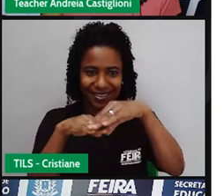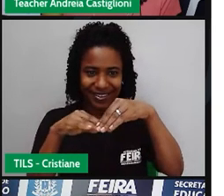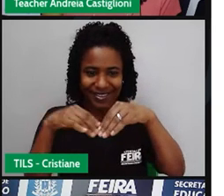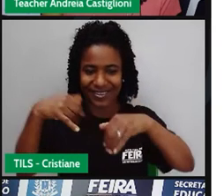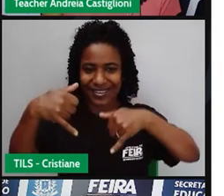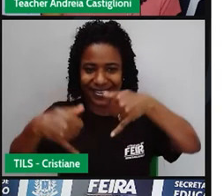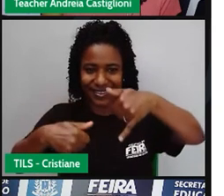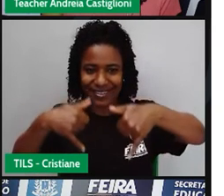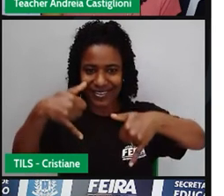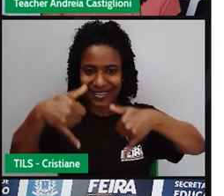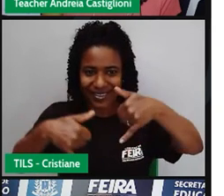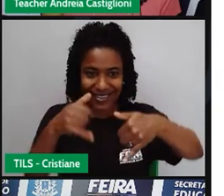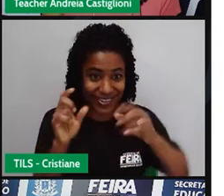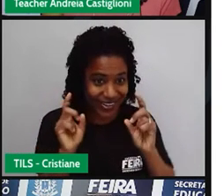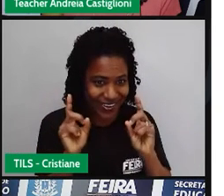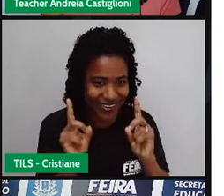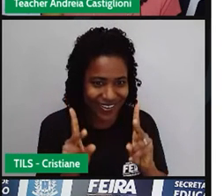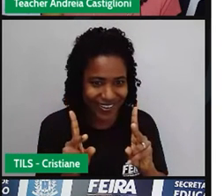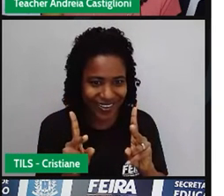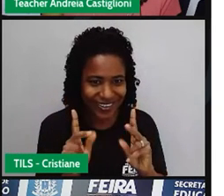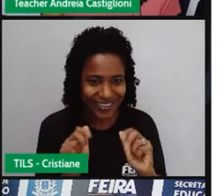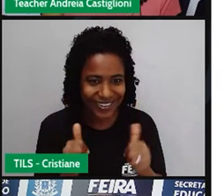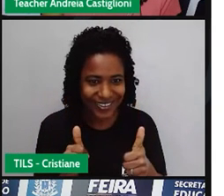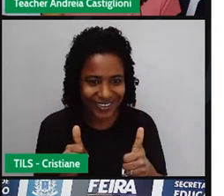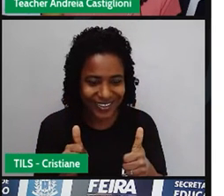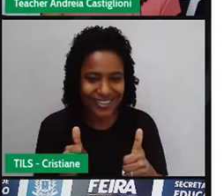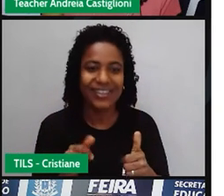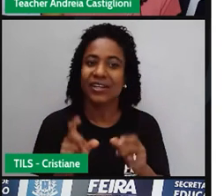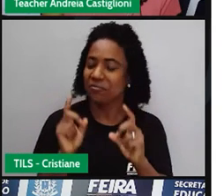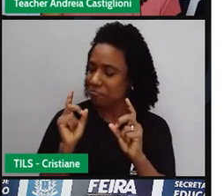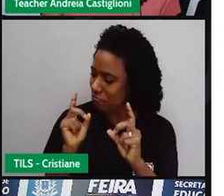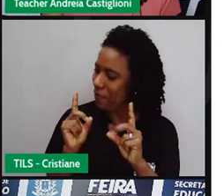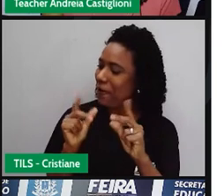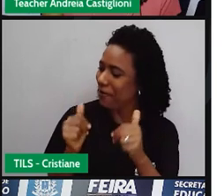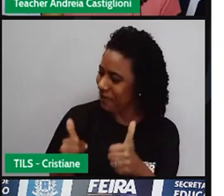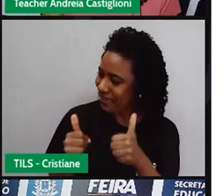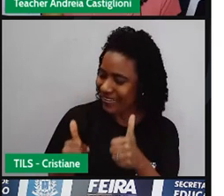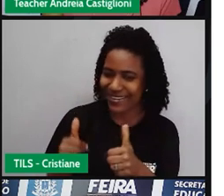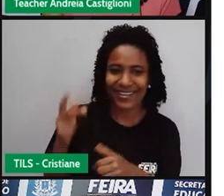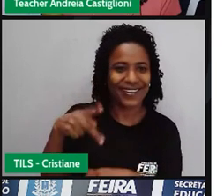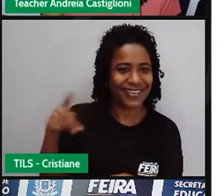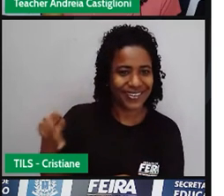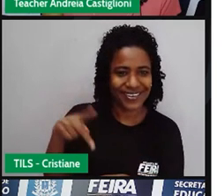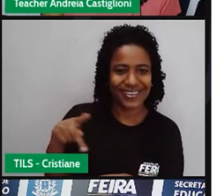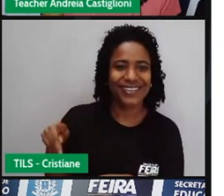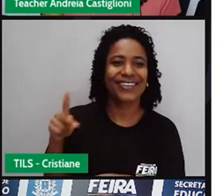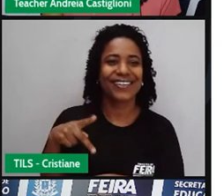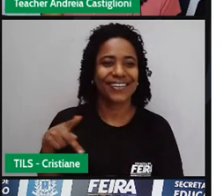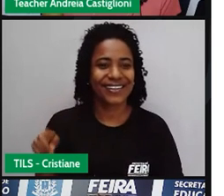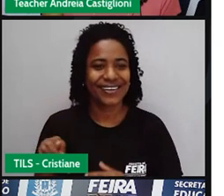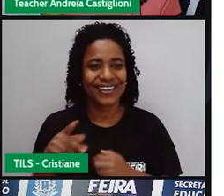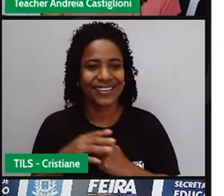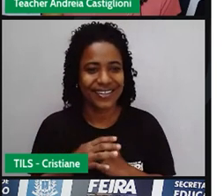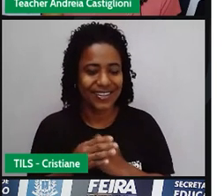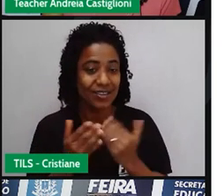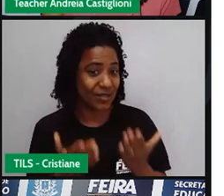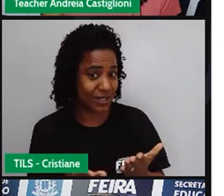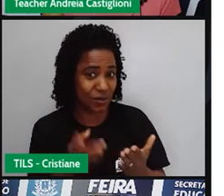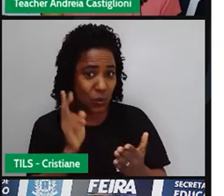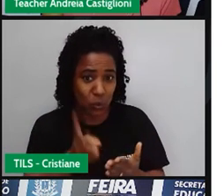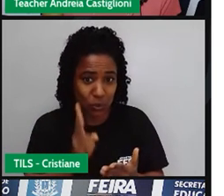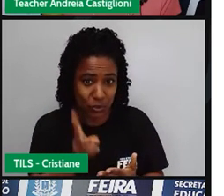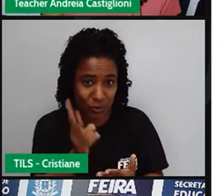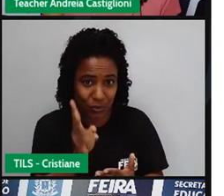Ok seu dente o OK tia Andréia e a partir daí Eles continuam